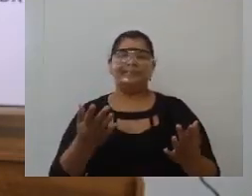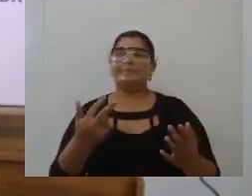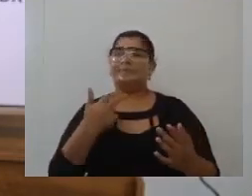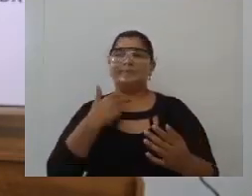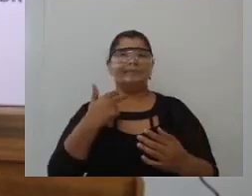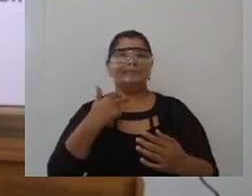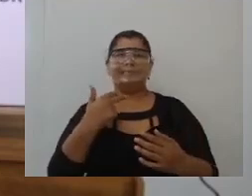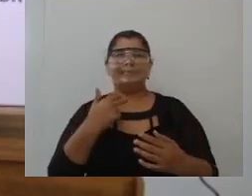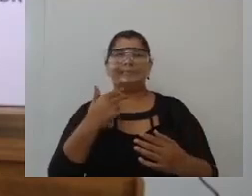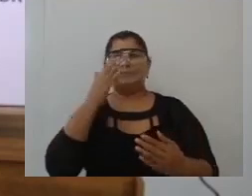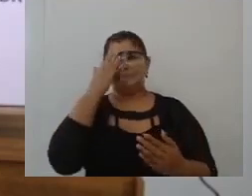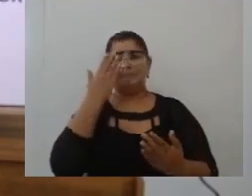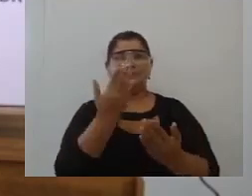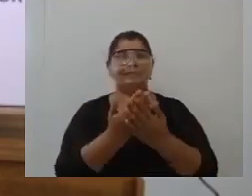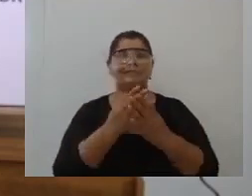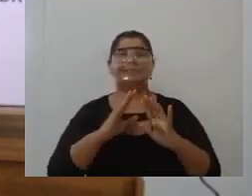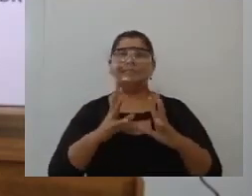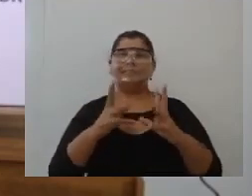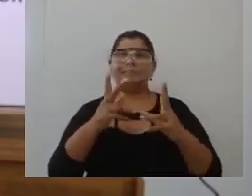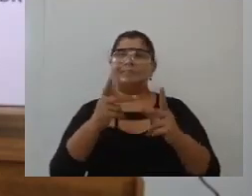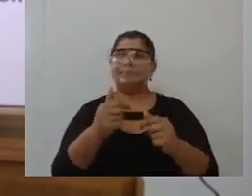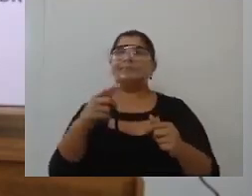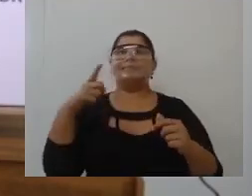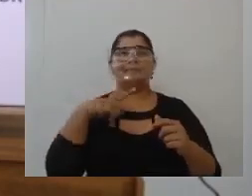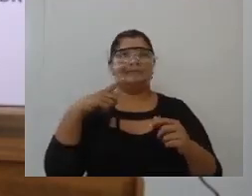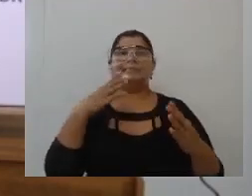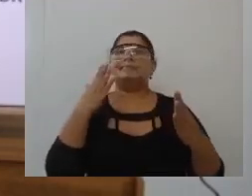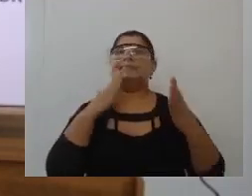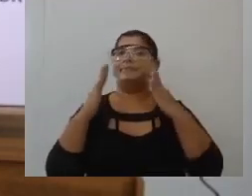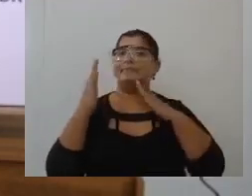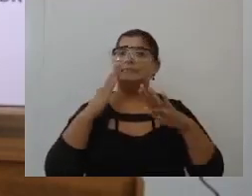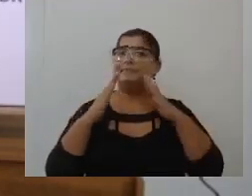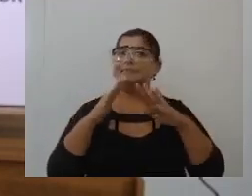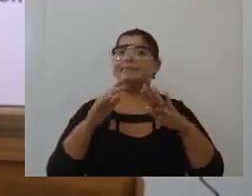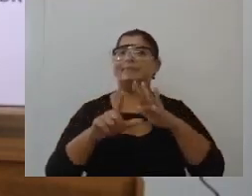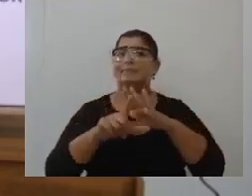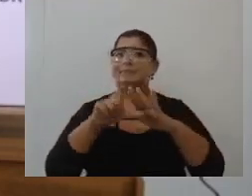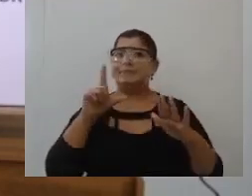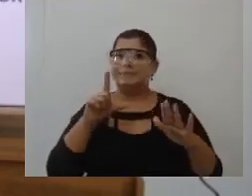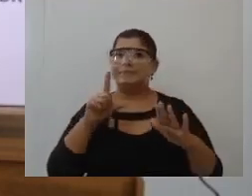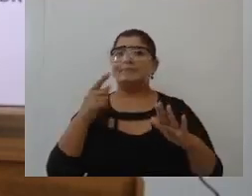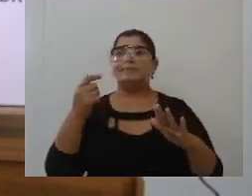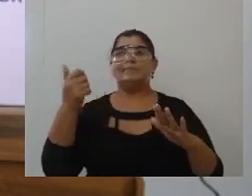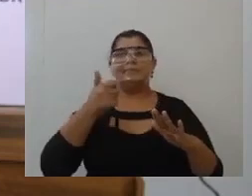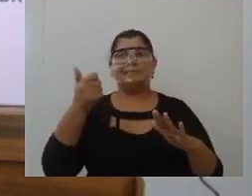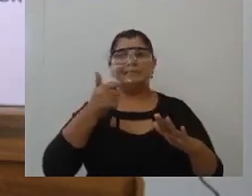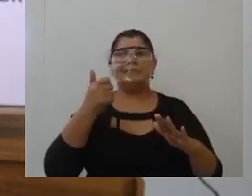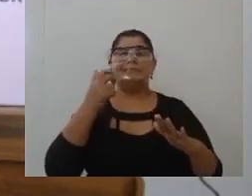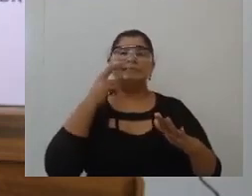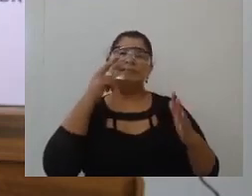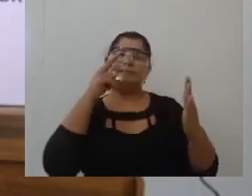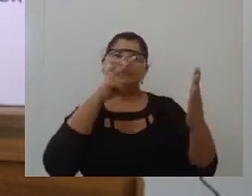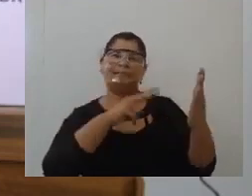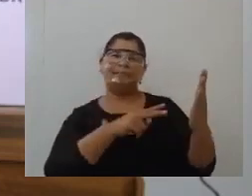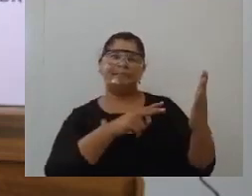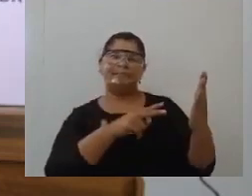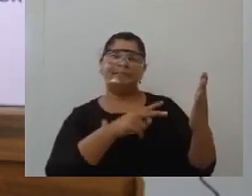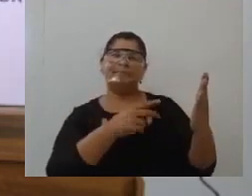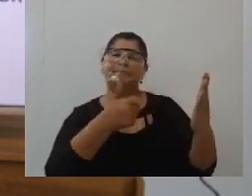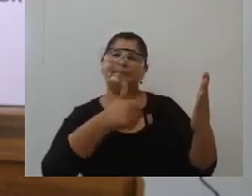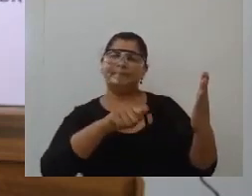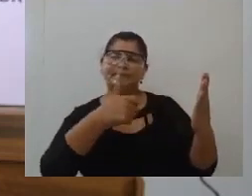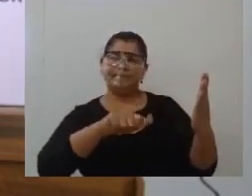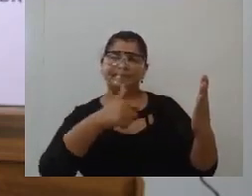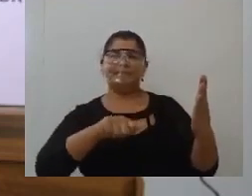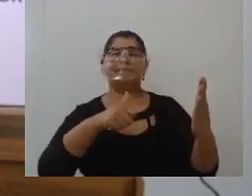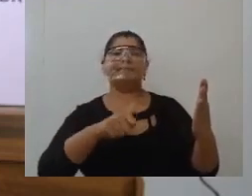podemos sair dando credibilidade ao Facebook sem antes fazer a apreciação e a réplica, que